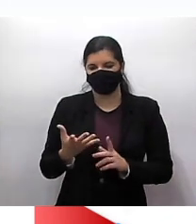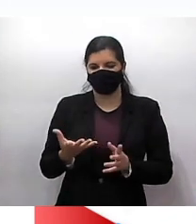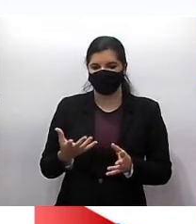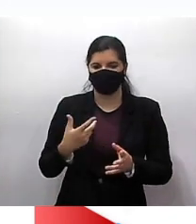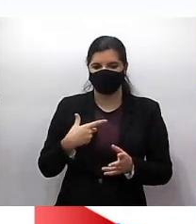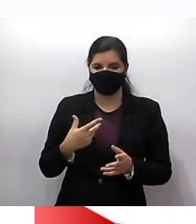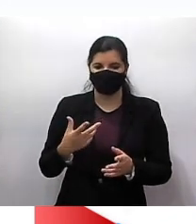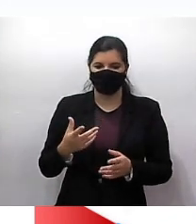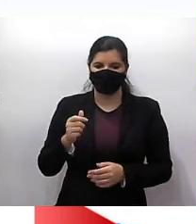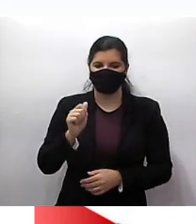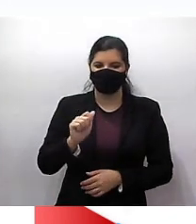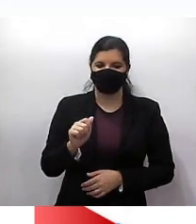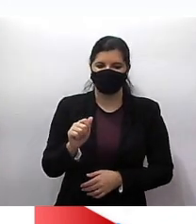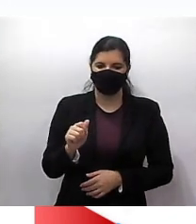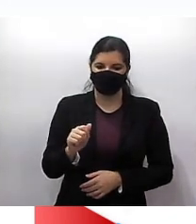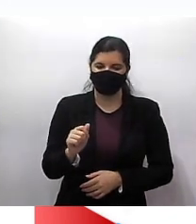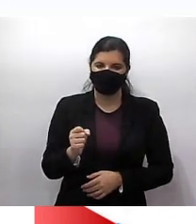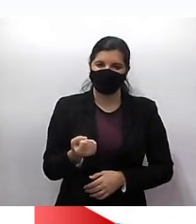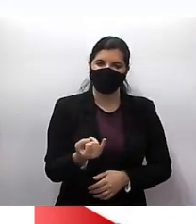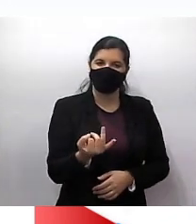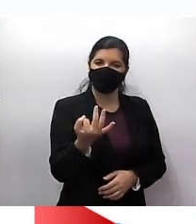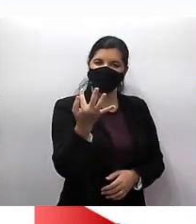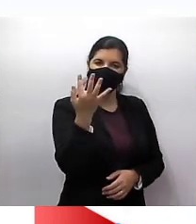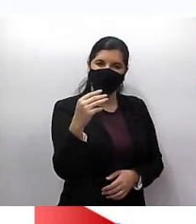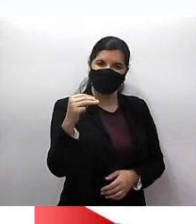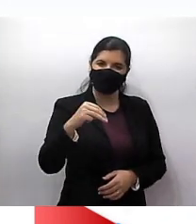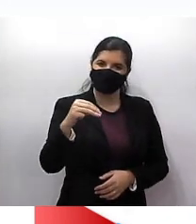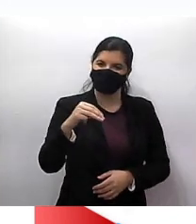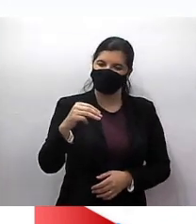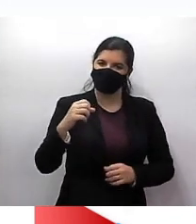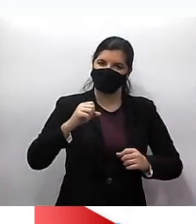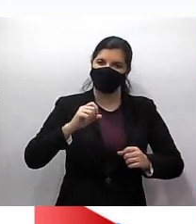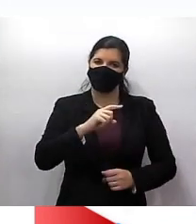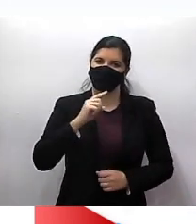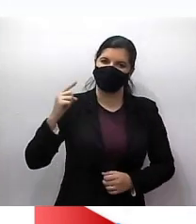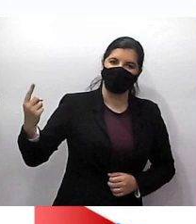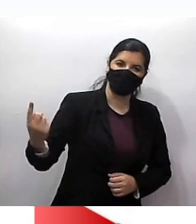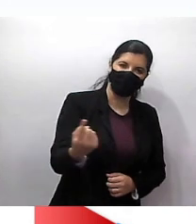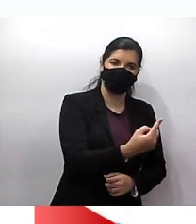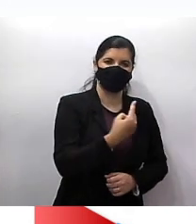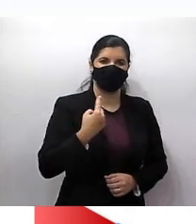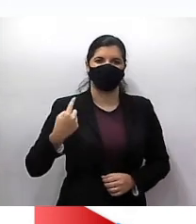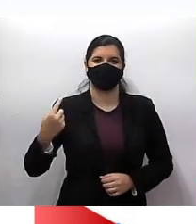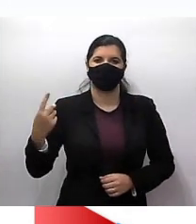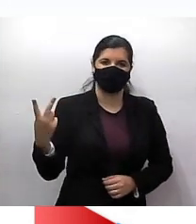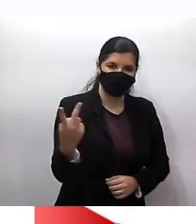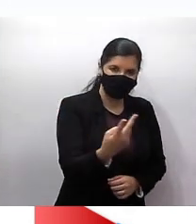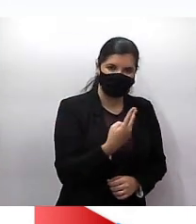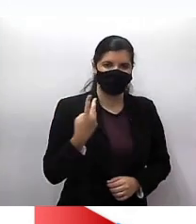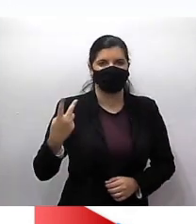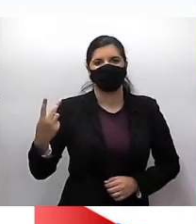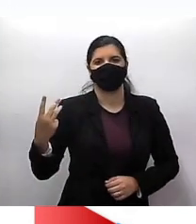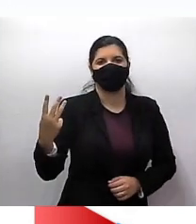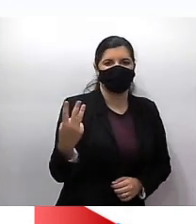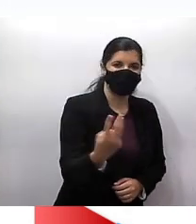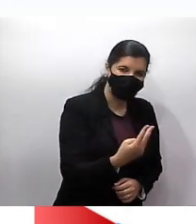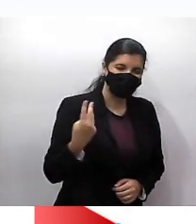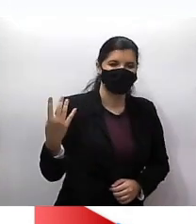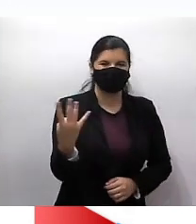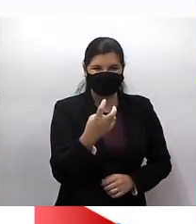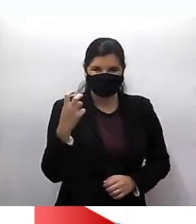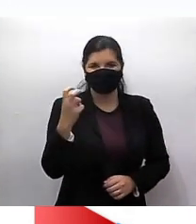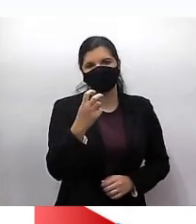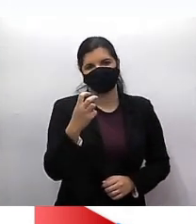determine, item A, quantos metros eles percorrem ao dar 5 voltas e meia ao redor do